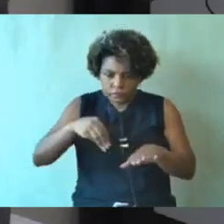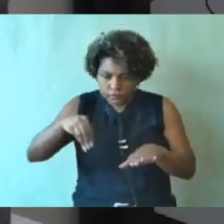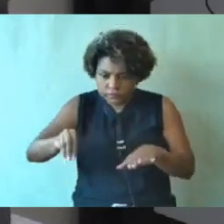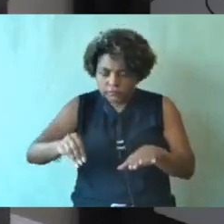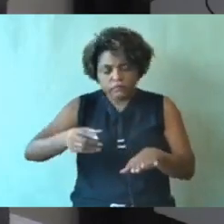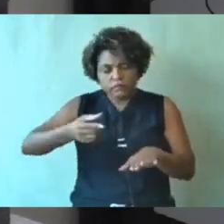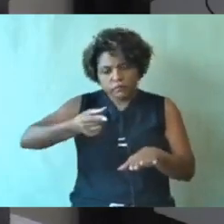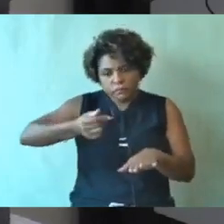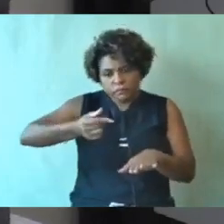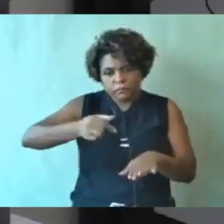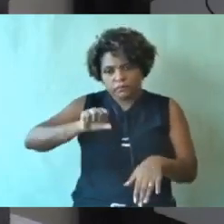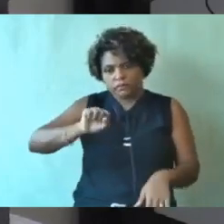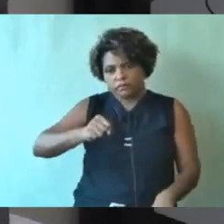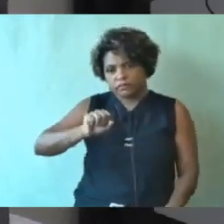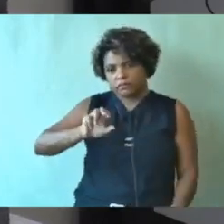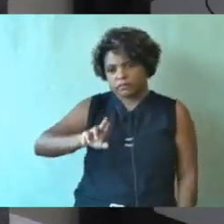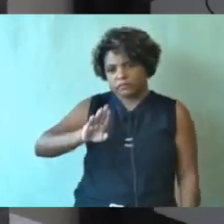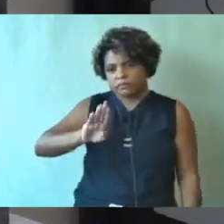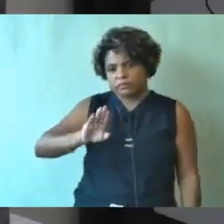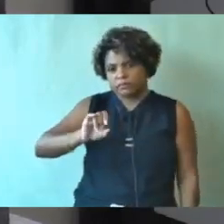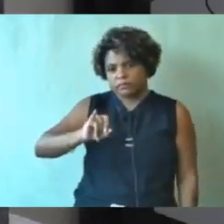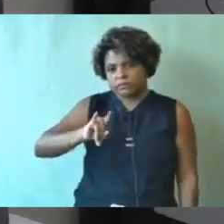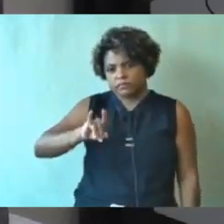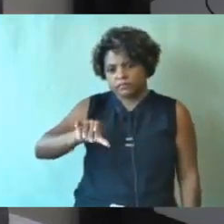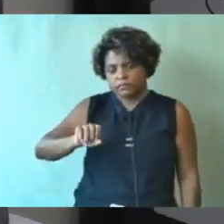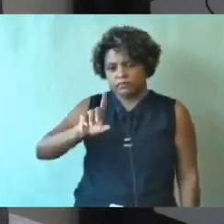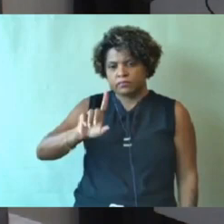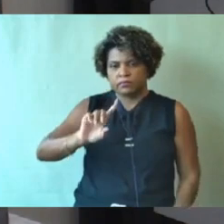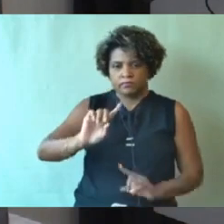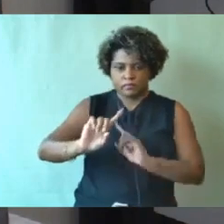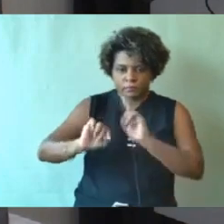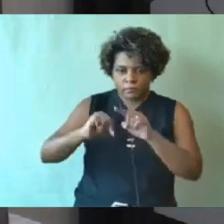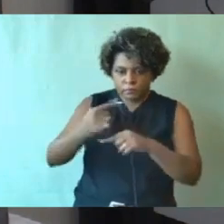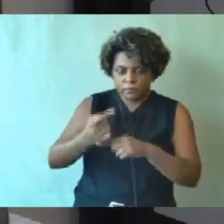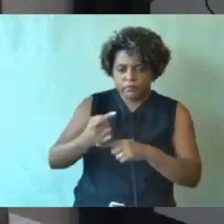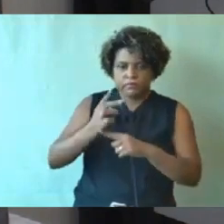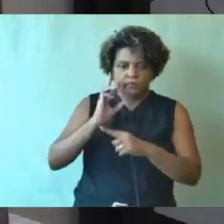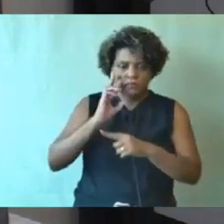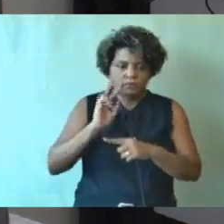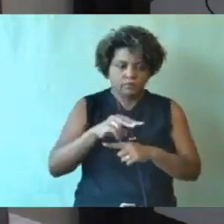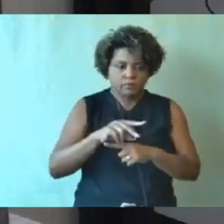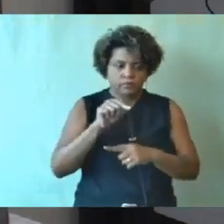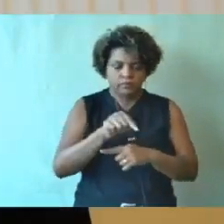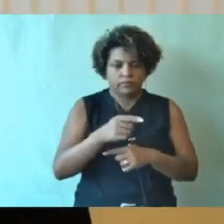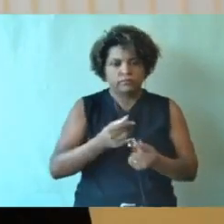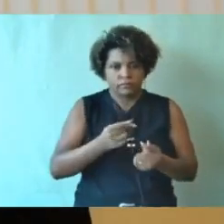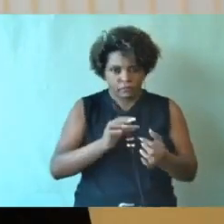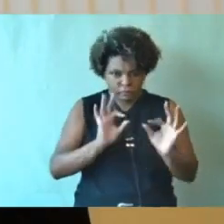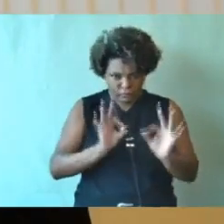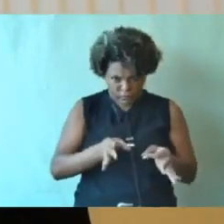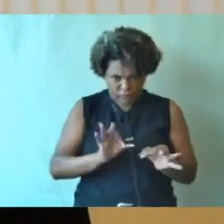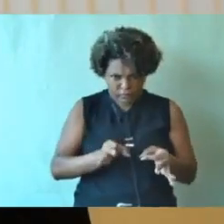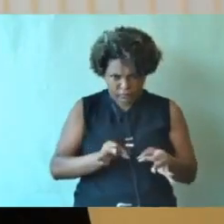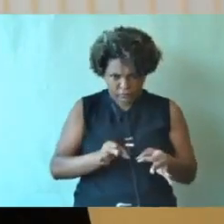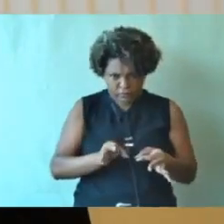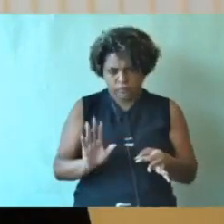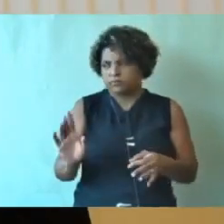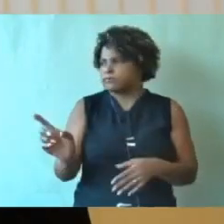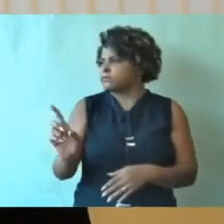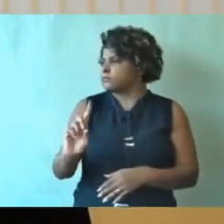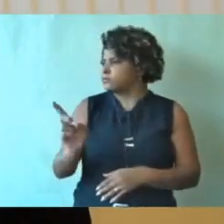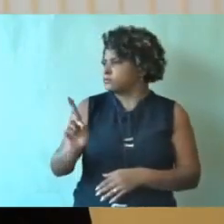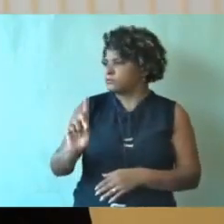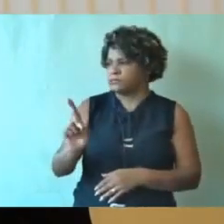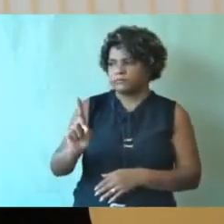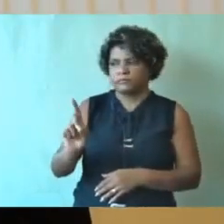é posterior a essa aferição, concorda? Não, ele fecha os